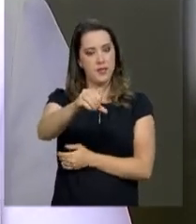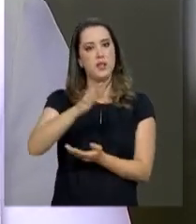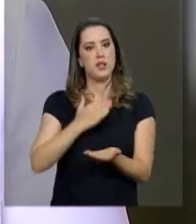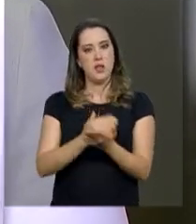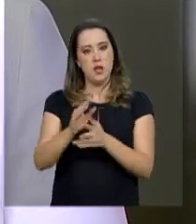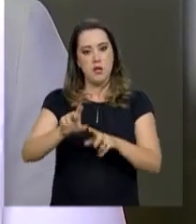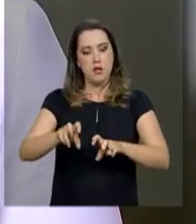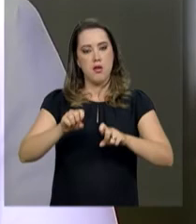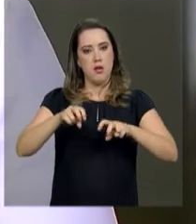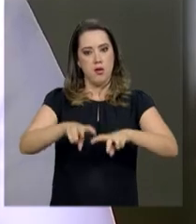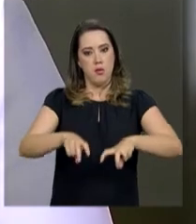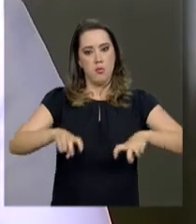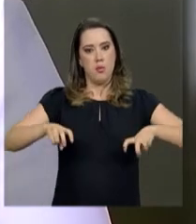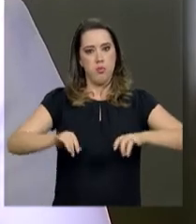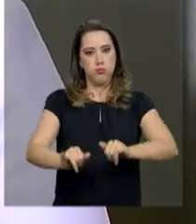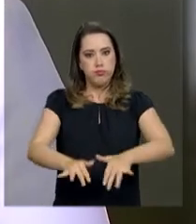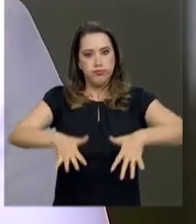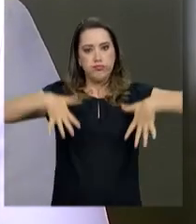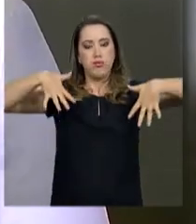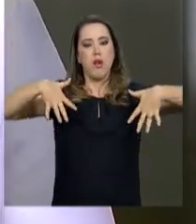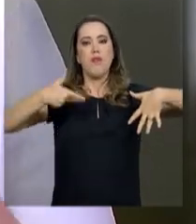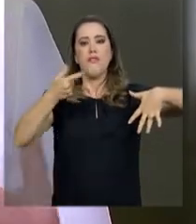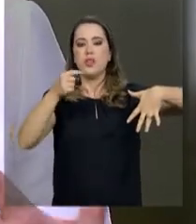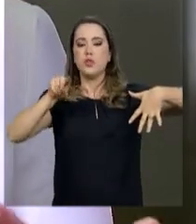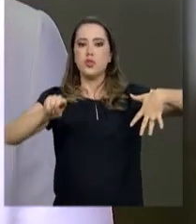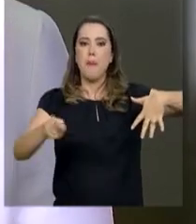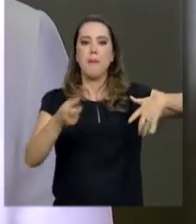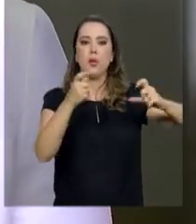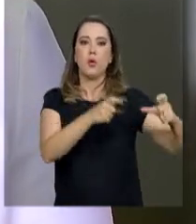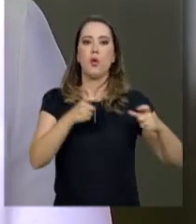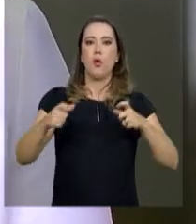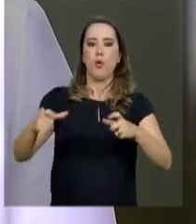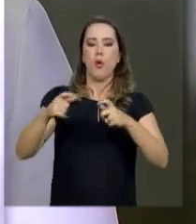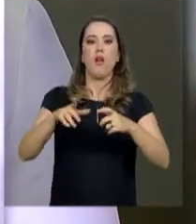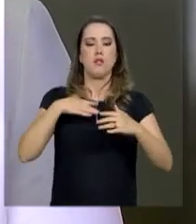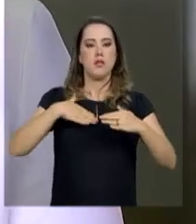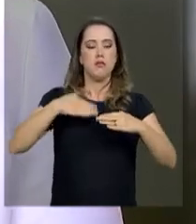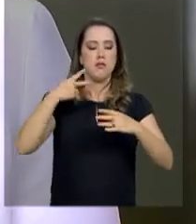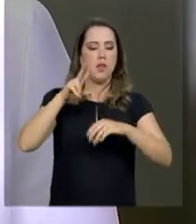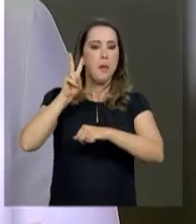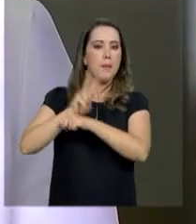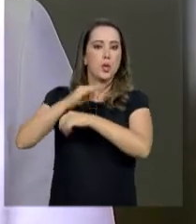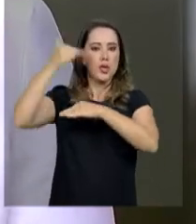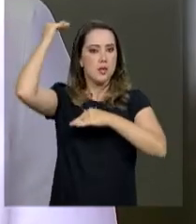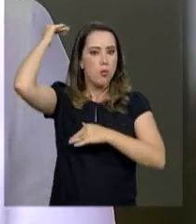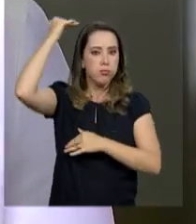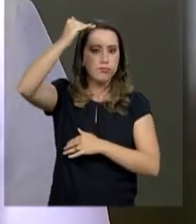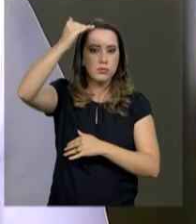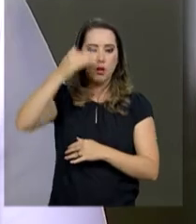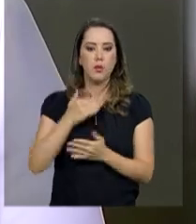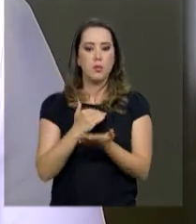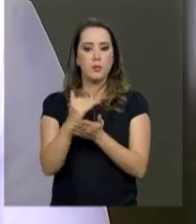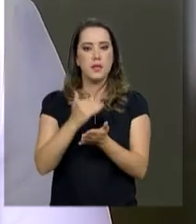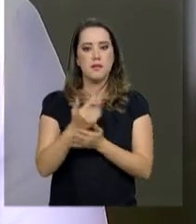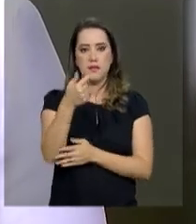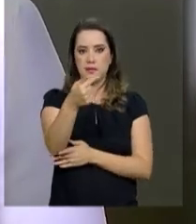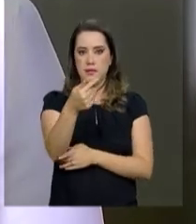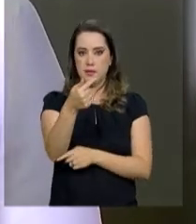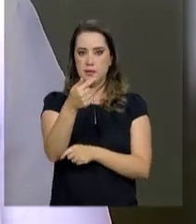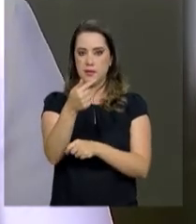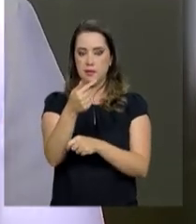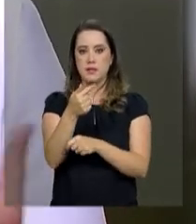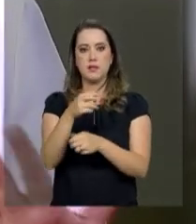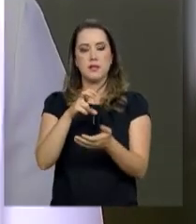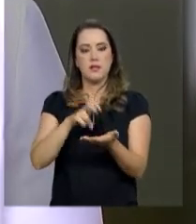abertas são 20 mil lugares já que bancadas cobertas inclusive estão abertas a partir das 7 horas da manhã nós